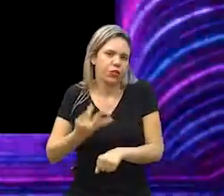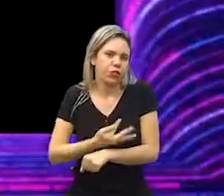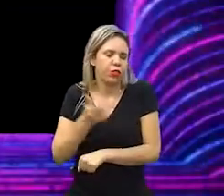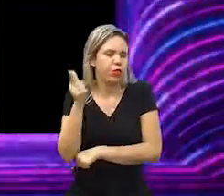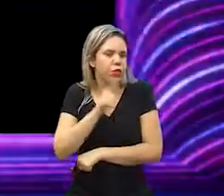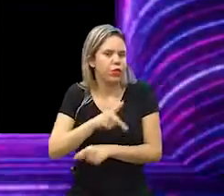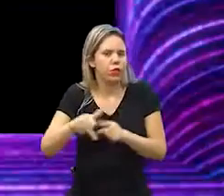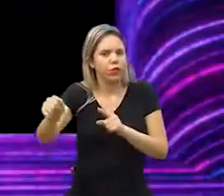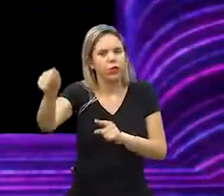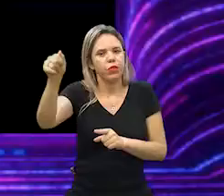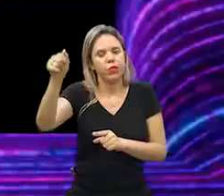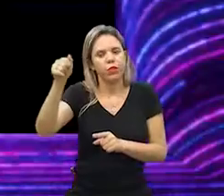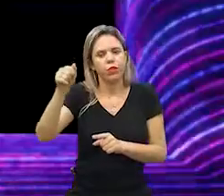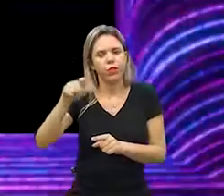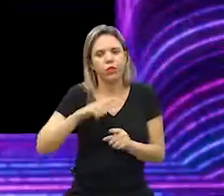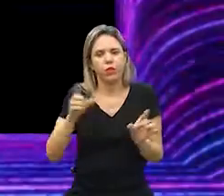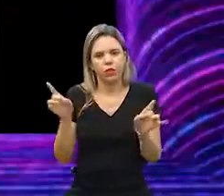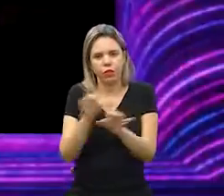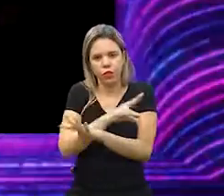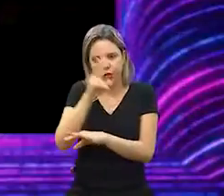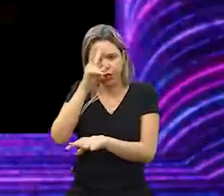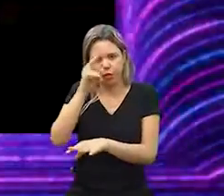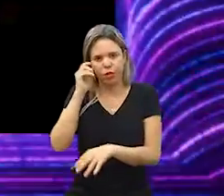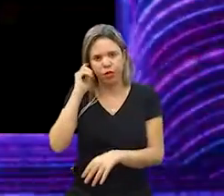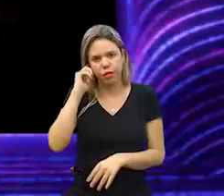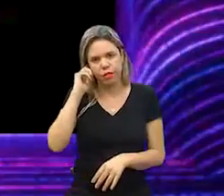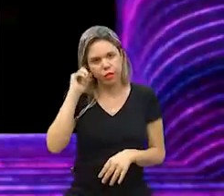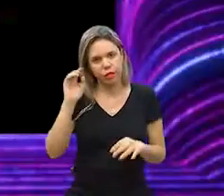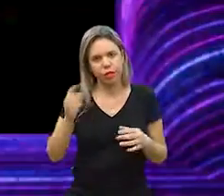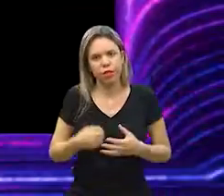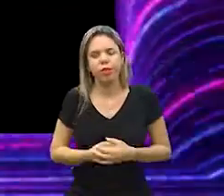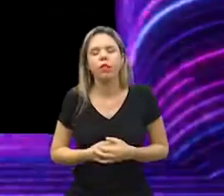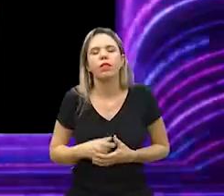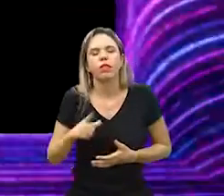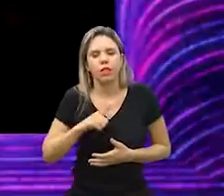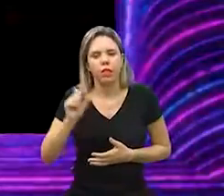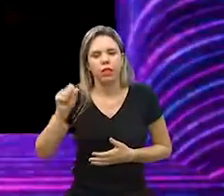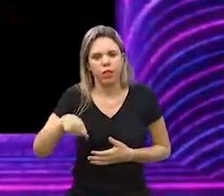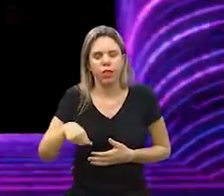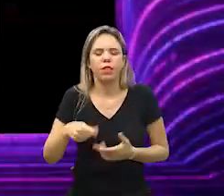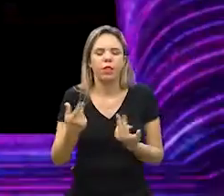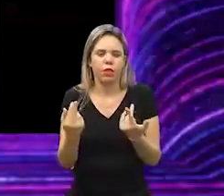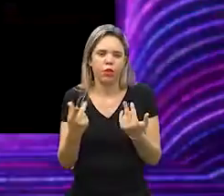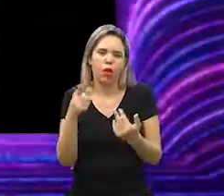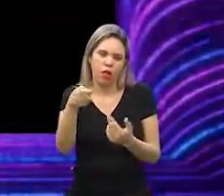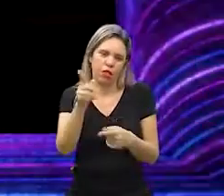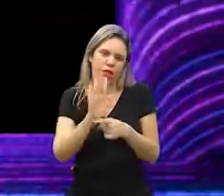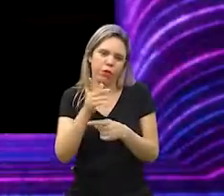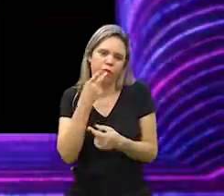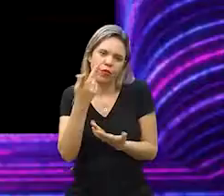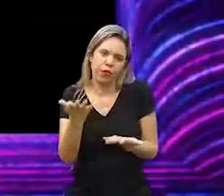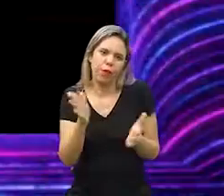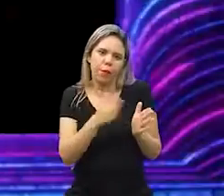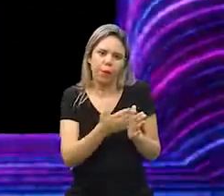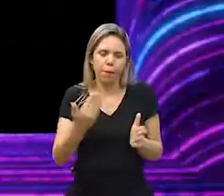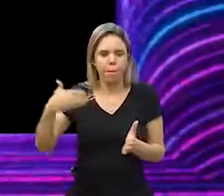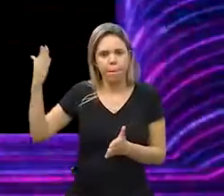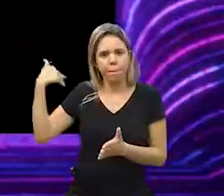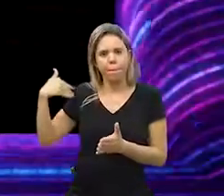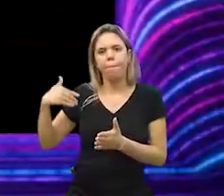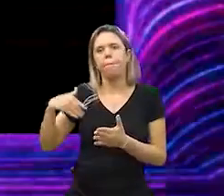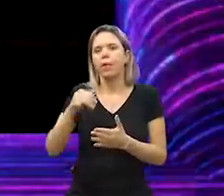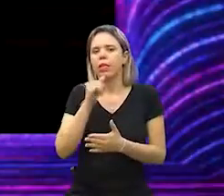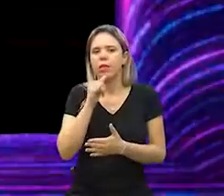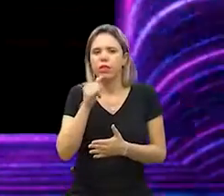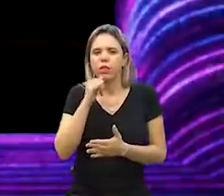e conseguir terminar essa história. Mas tem sim, de Indiana Jones tem sim. Só que é passado